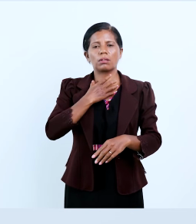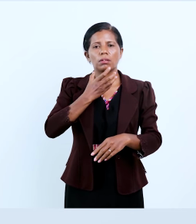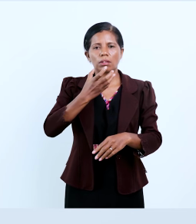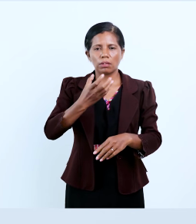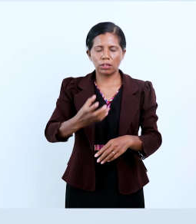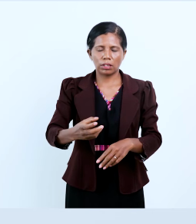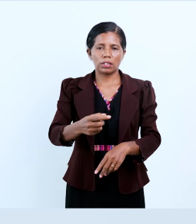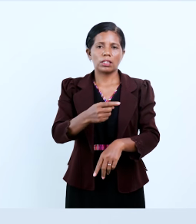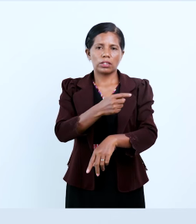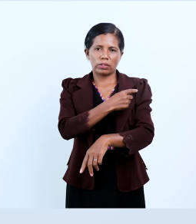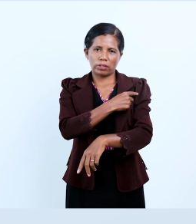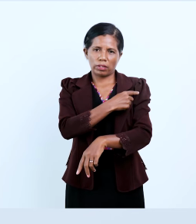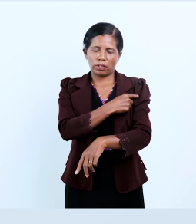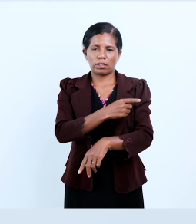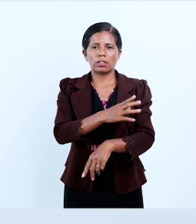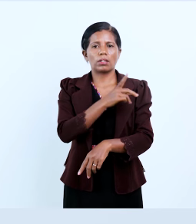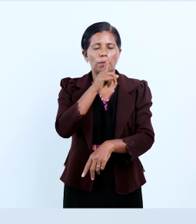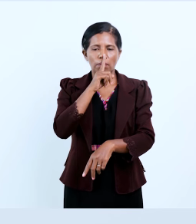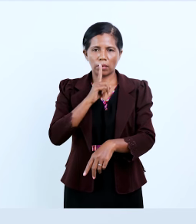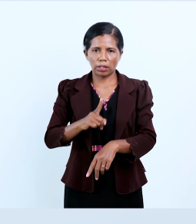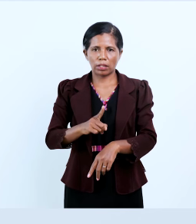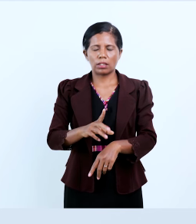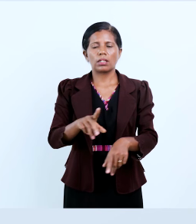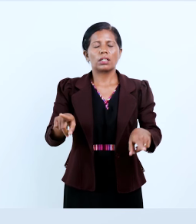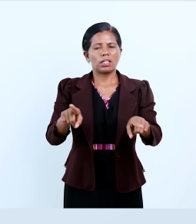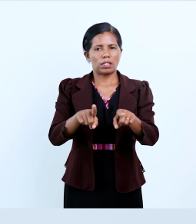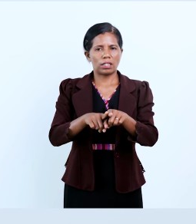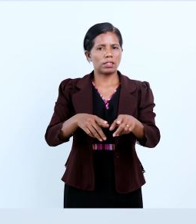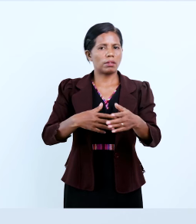manas, meang kabubu iha sona fating,